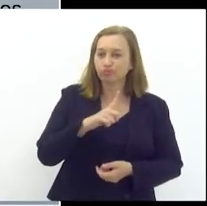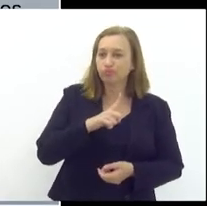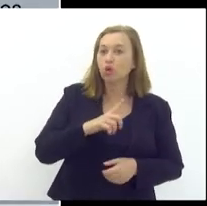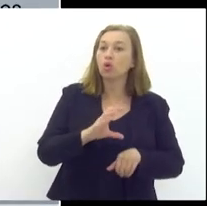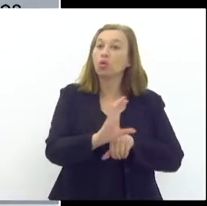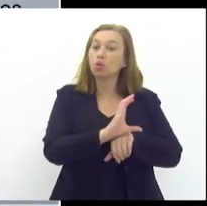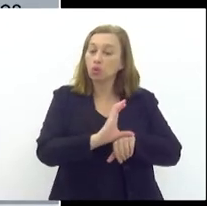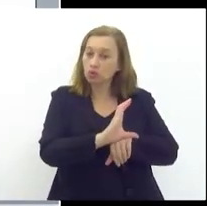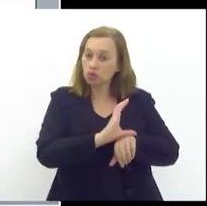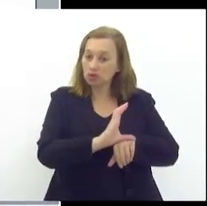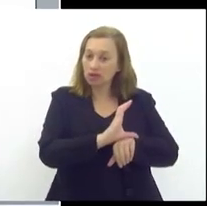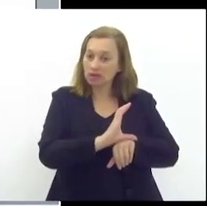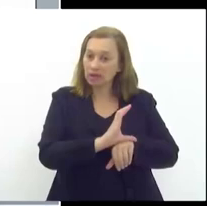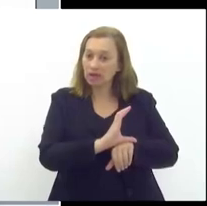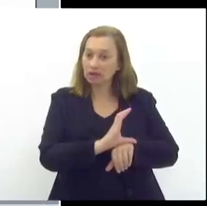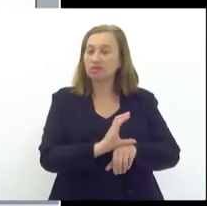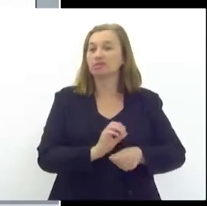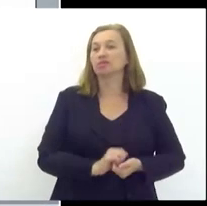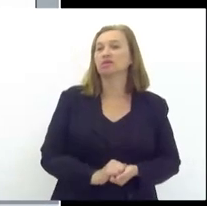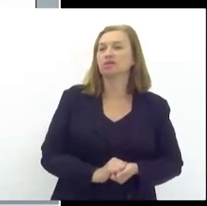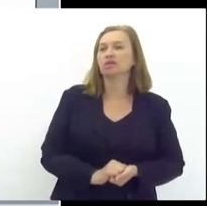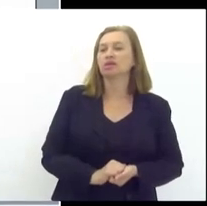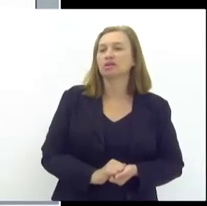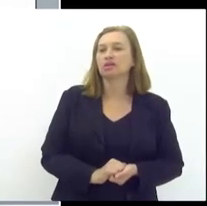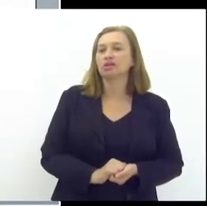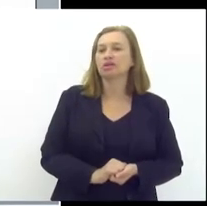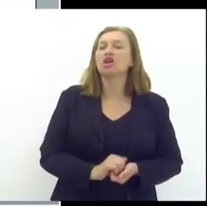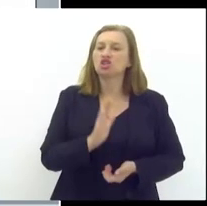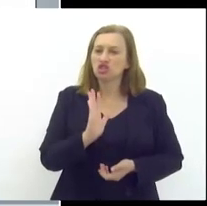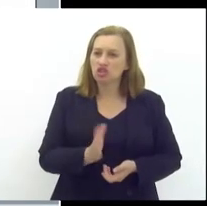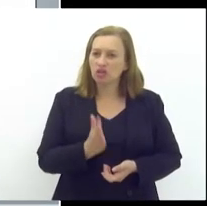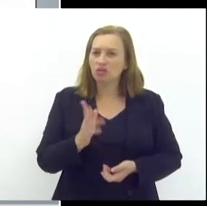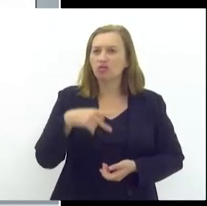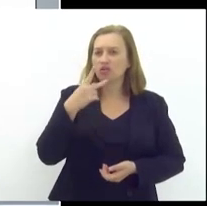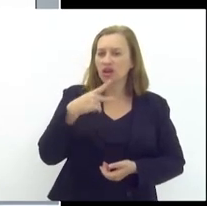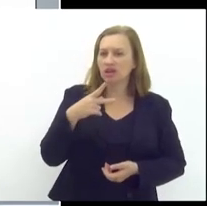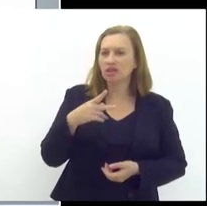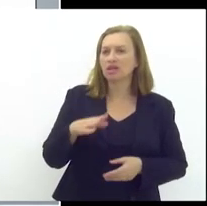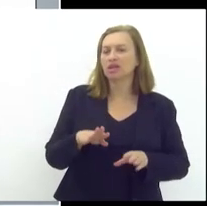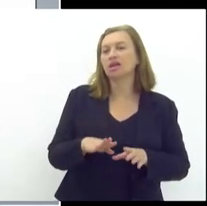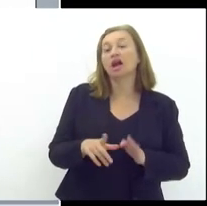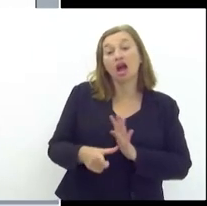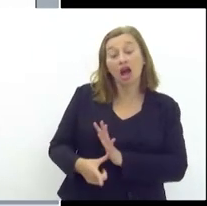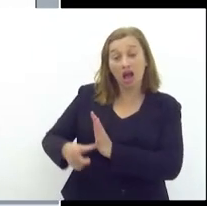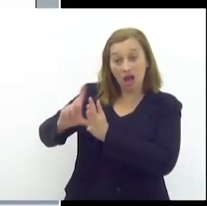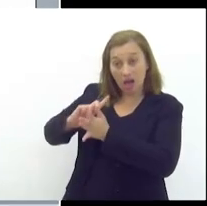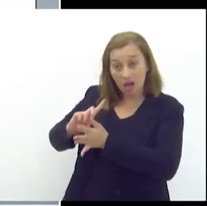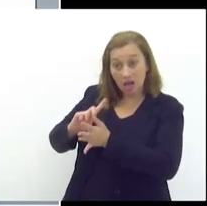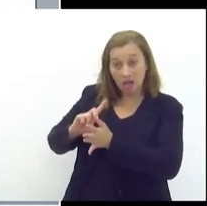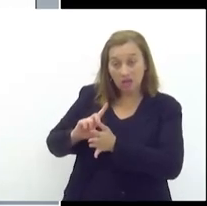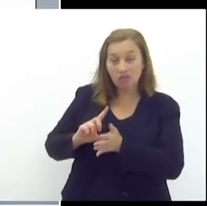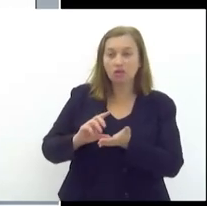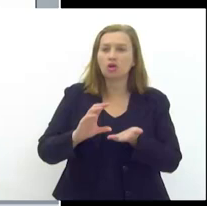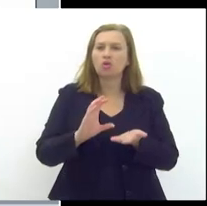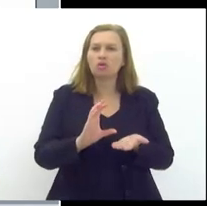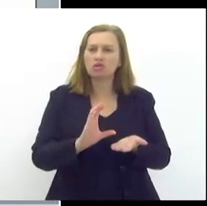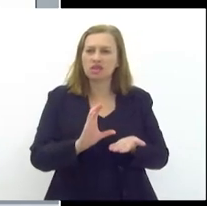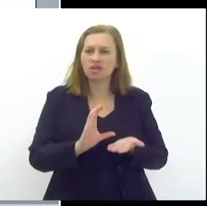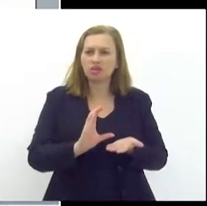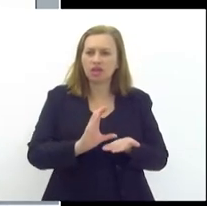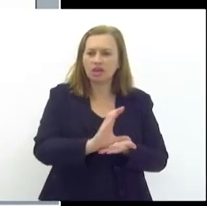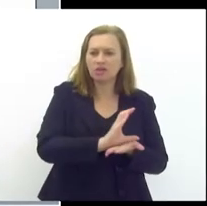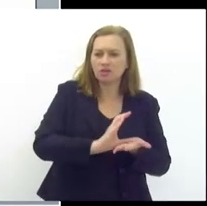constitucionalidade do mesmo já foi dito aqui na mesa redonda anterior que o conselho federativo